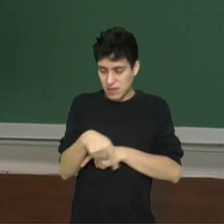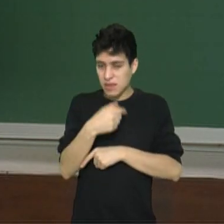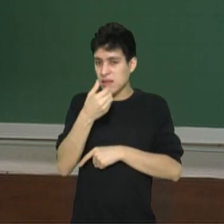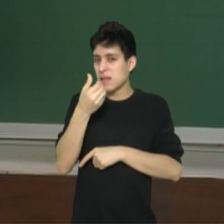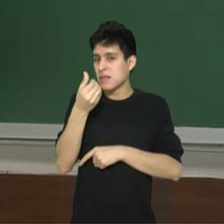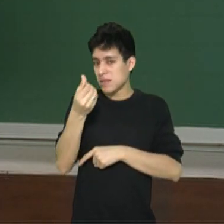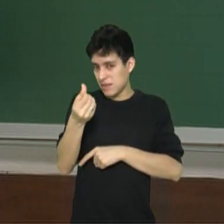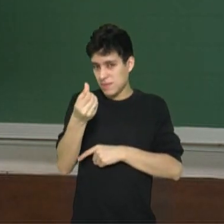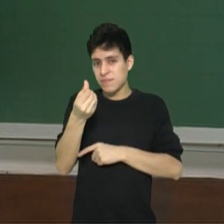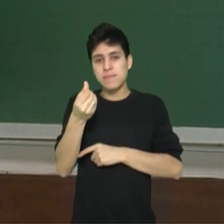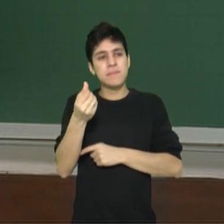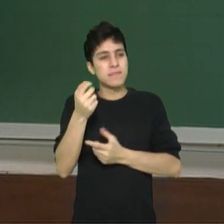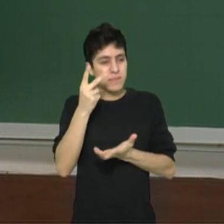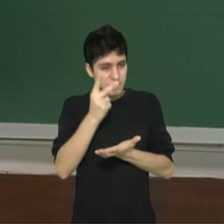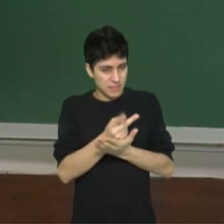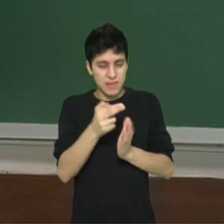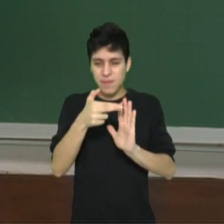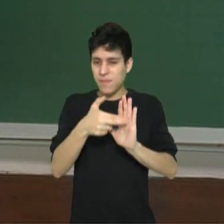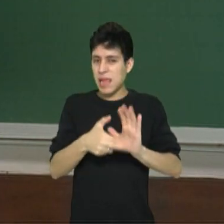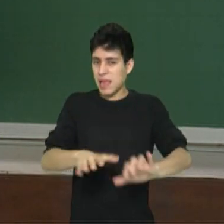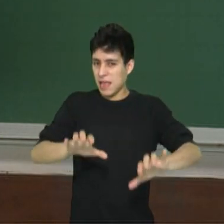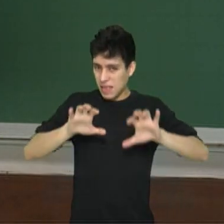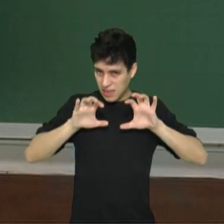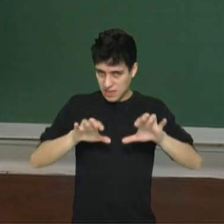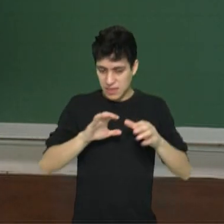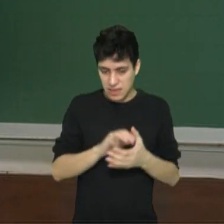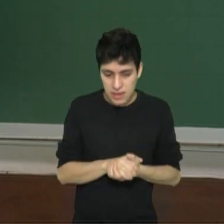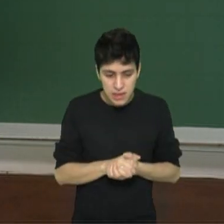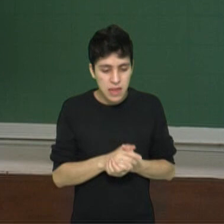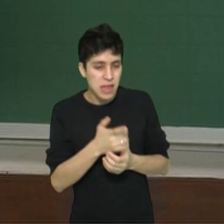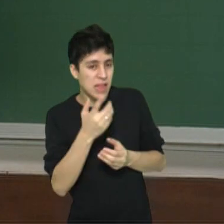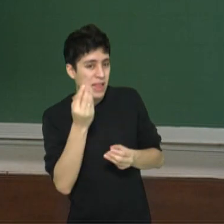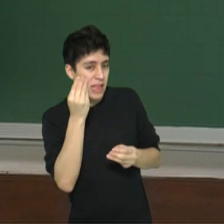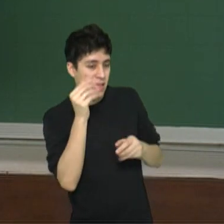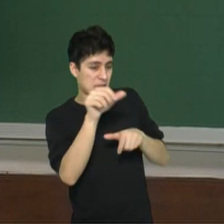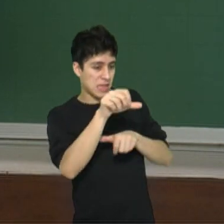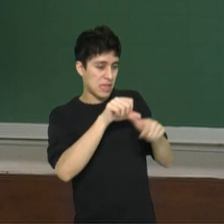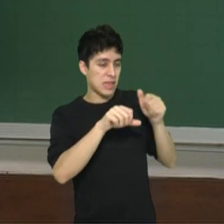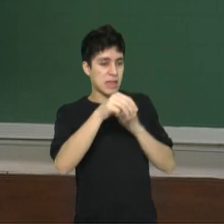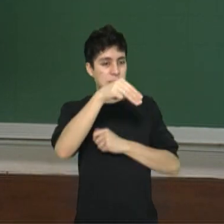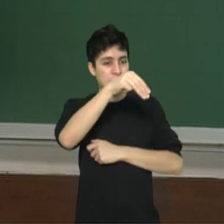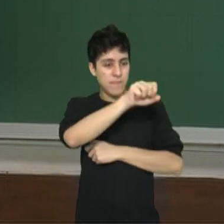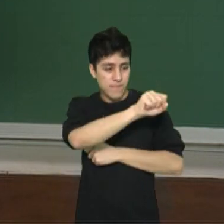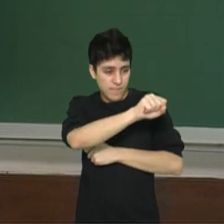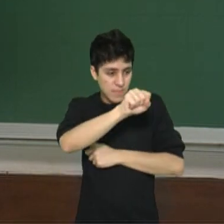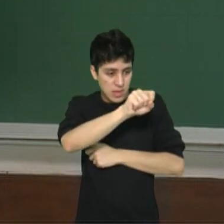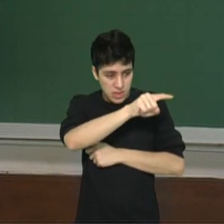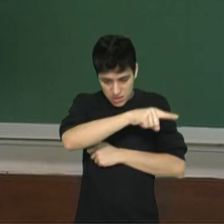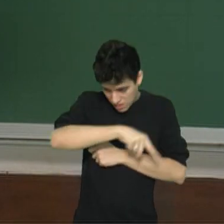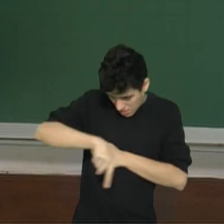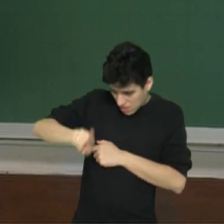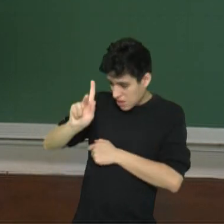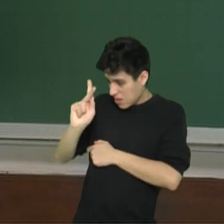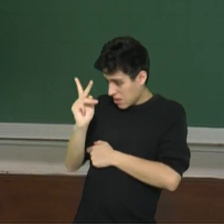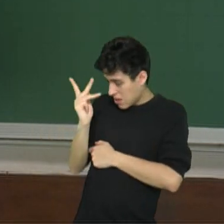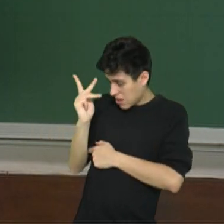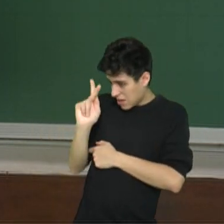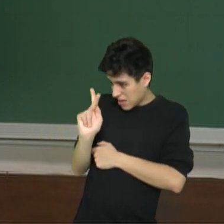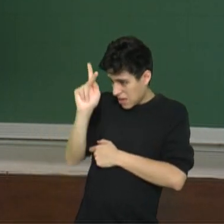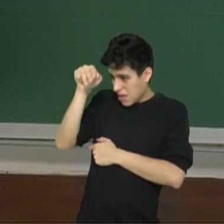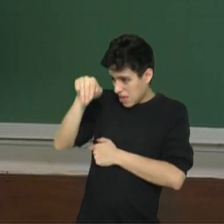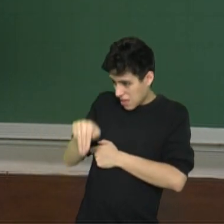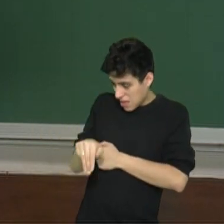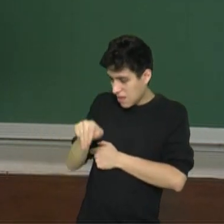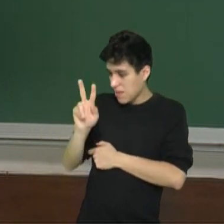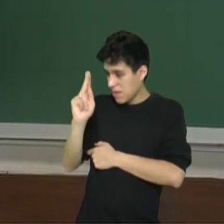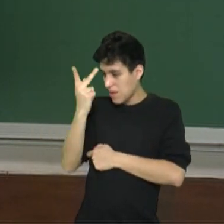3,6. Sempre a regra é essa, tá? Para transformar de metros por segundo para quilômetros por hora, você